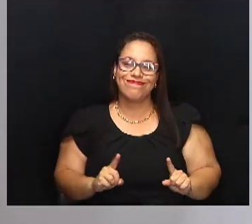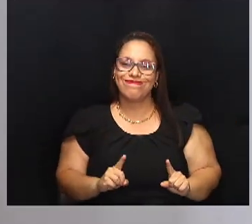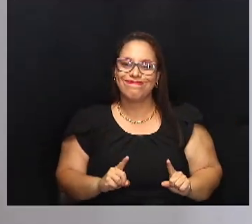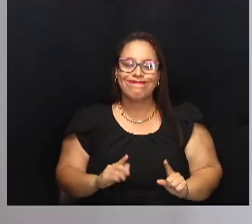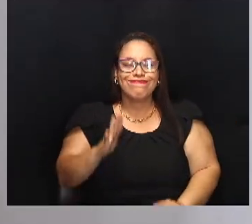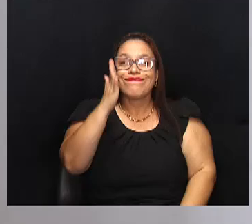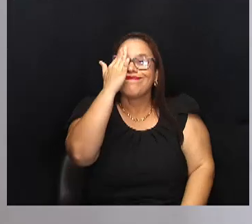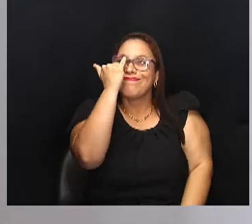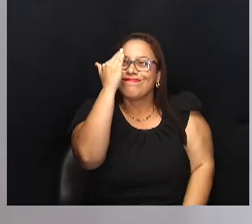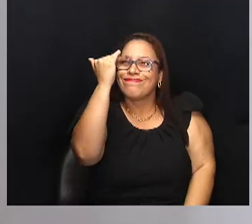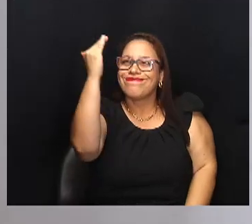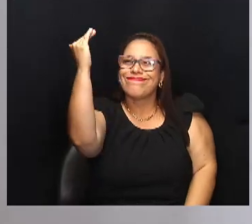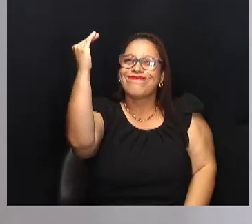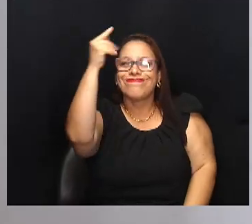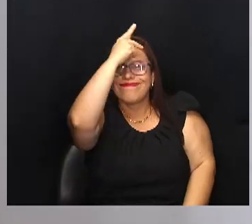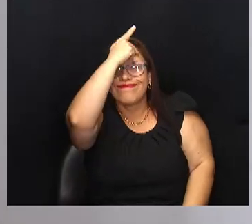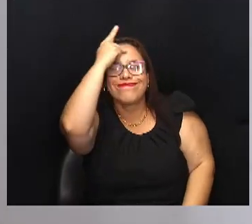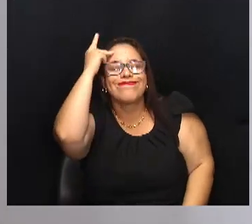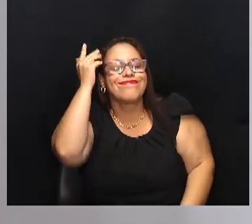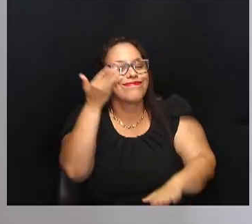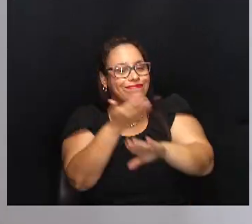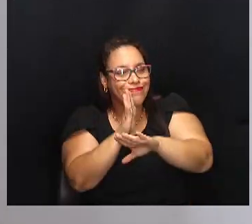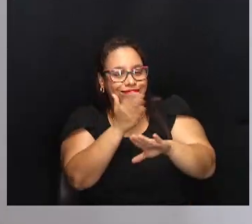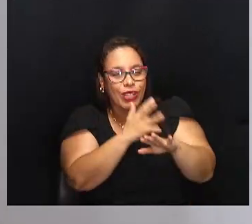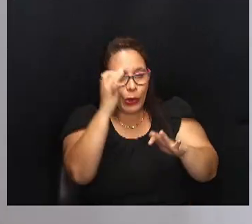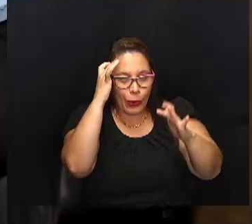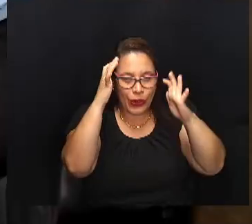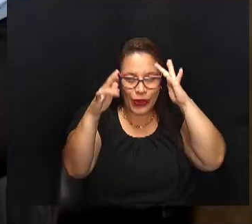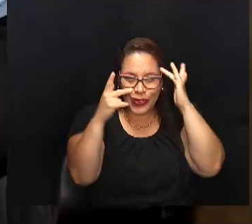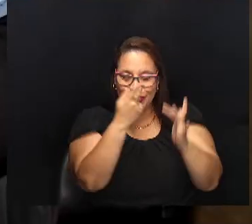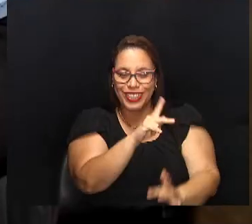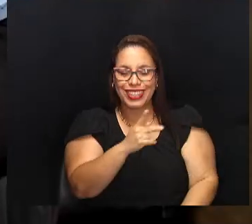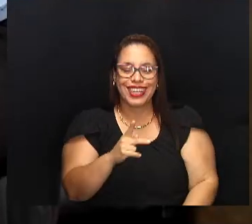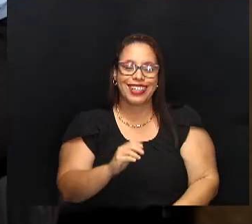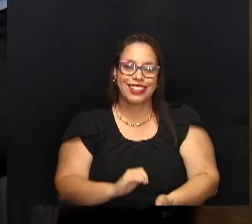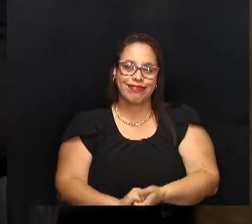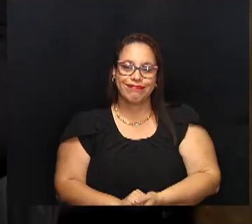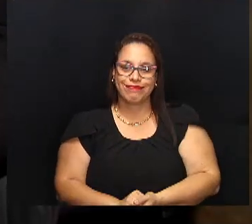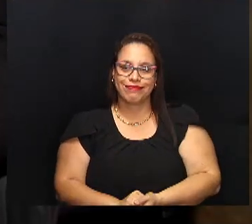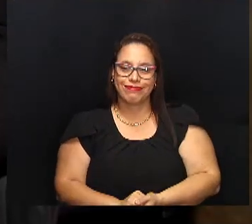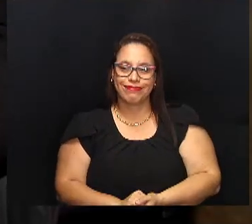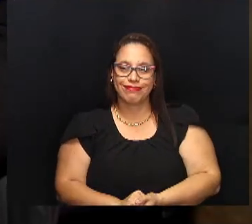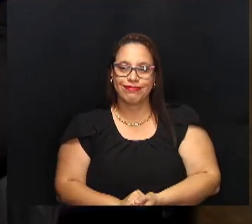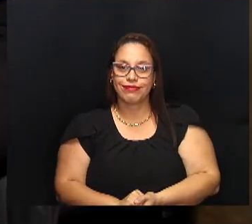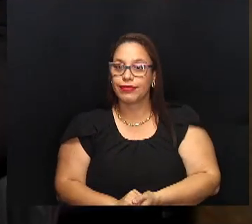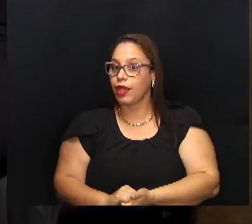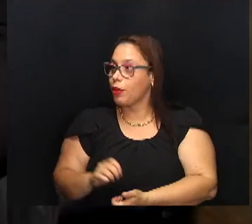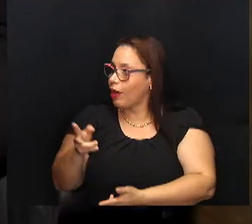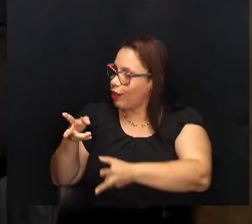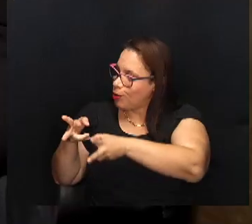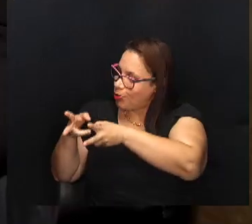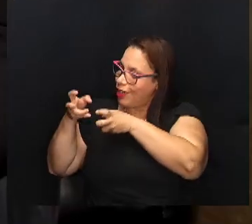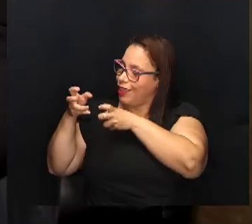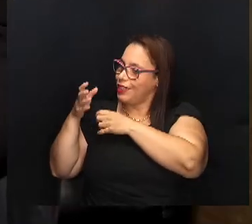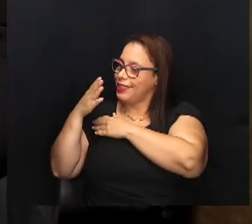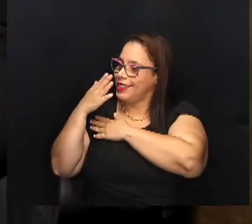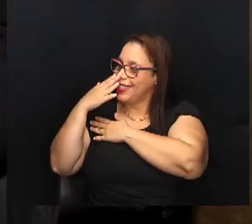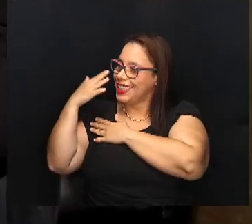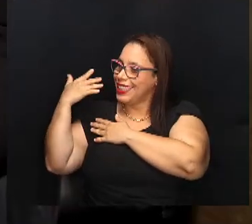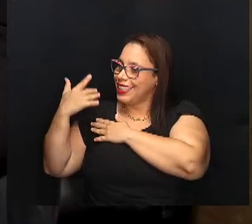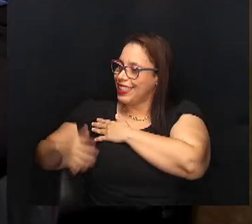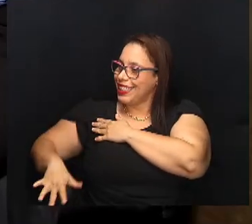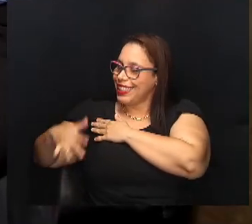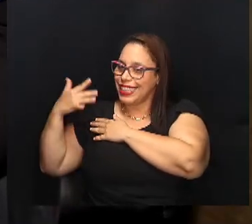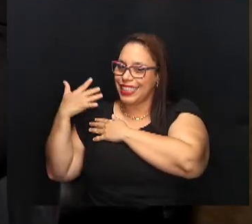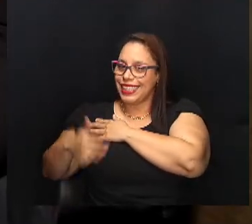inspira nas pessoas a colocar em prática o sonho deles também. E isso é muito nítido, né, de ver, porque